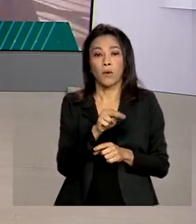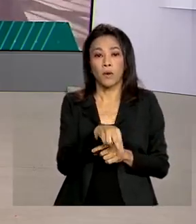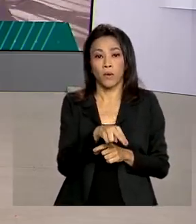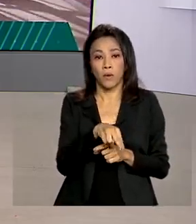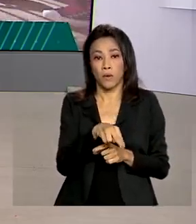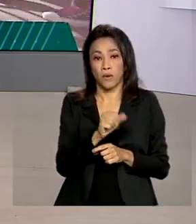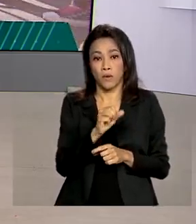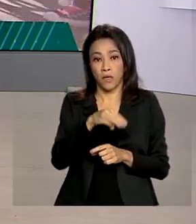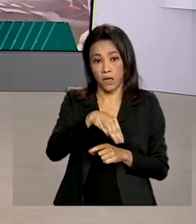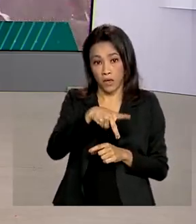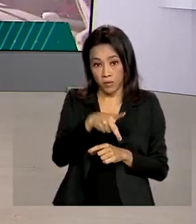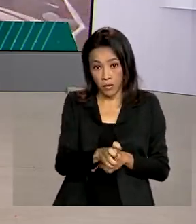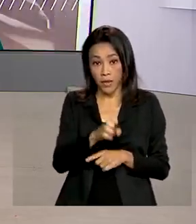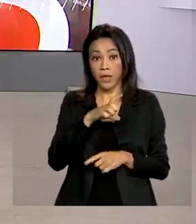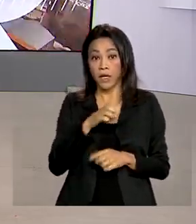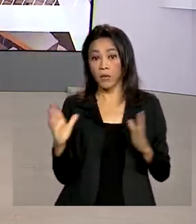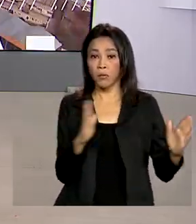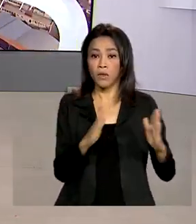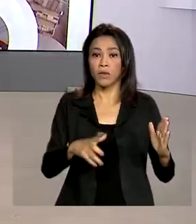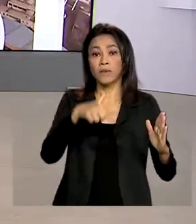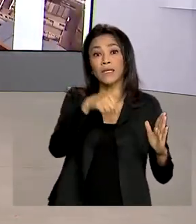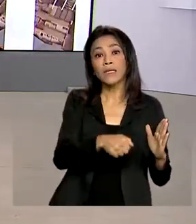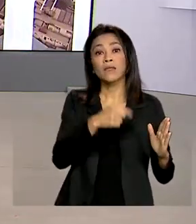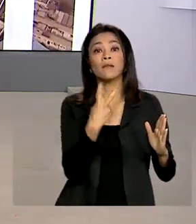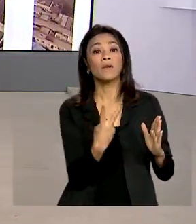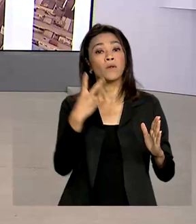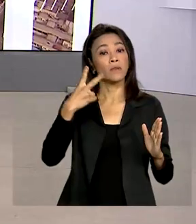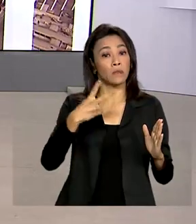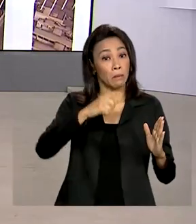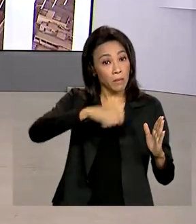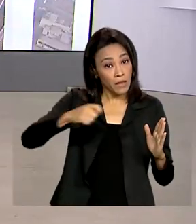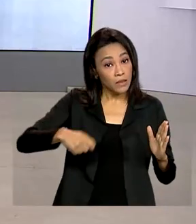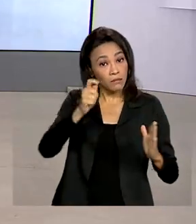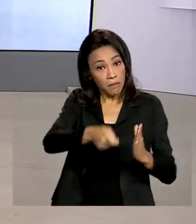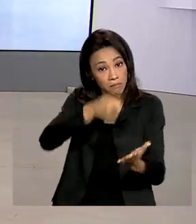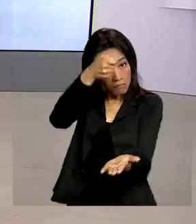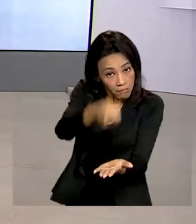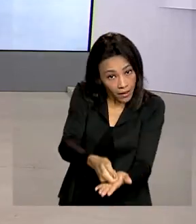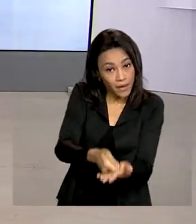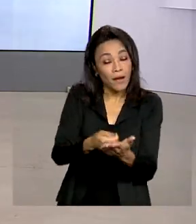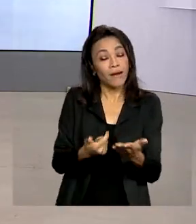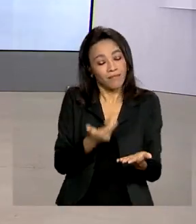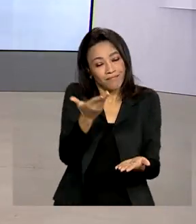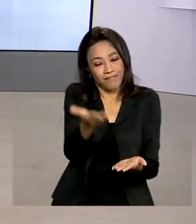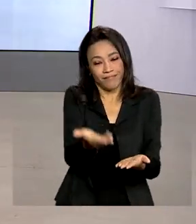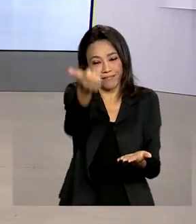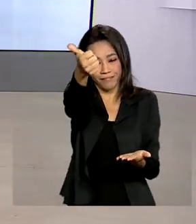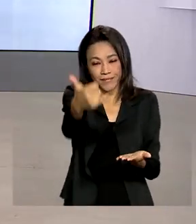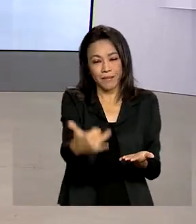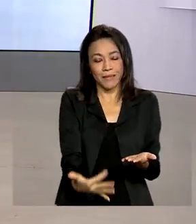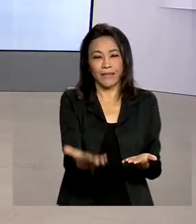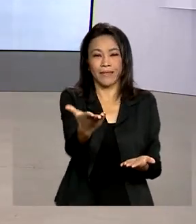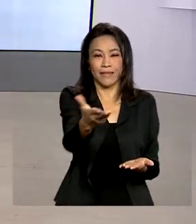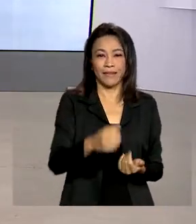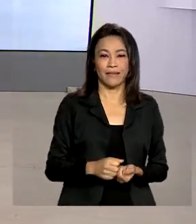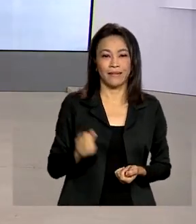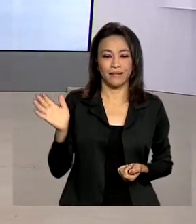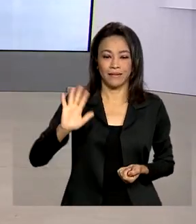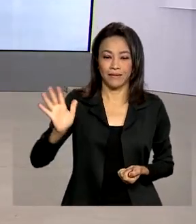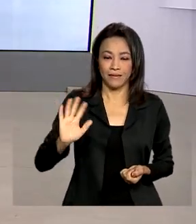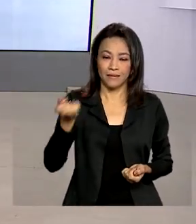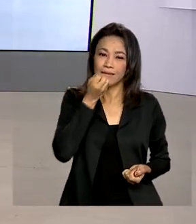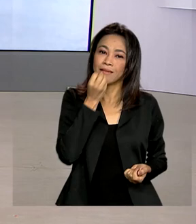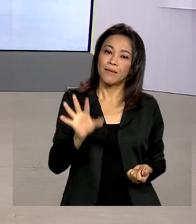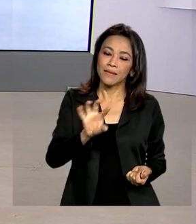até 72 meses para pagar as parcelas vamos saber os detalhes ao vivo então com o repórter Glauco de Queiroz Oi Glauco bom